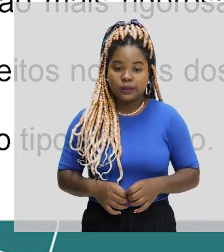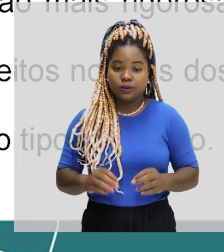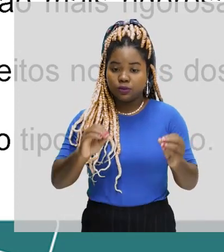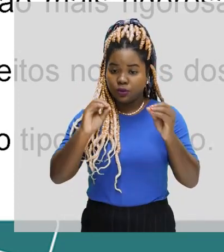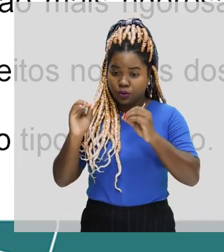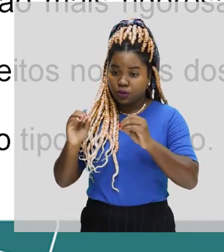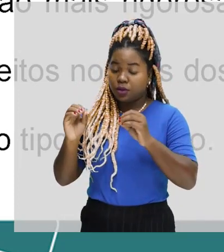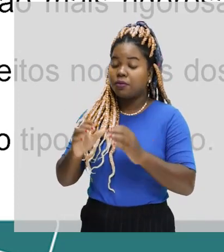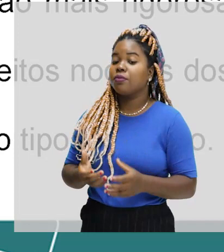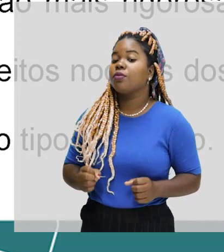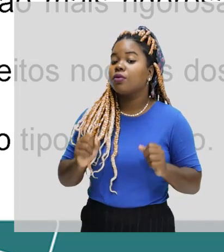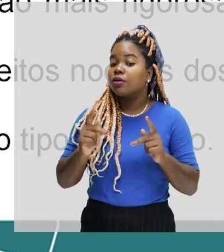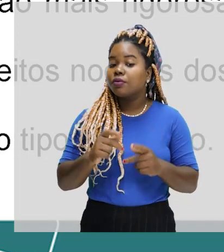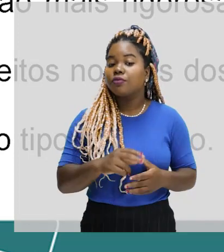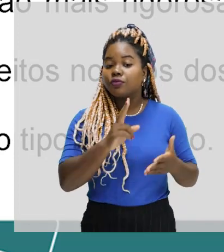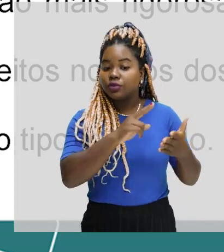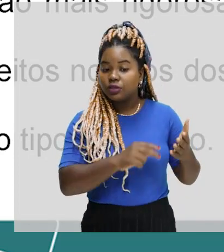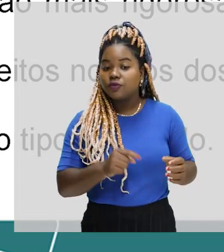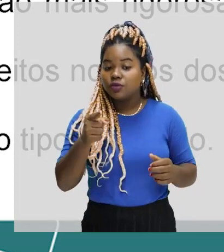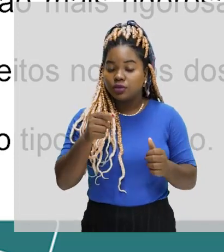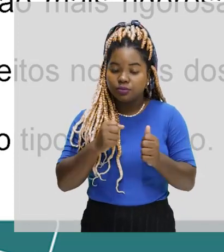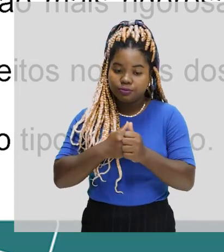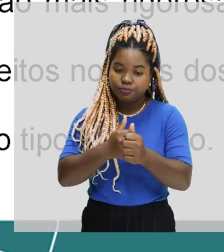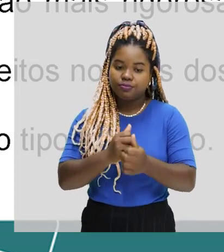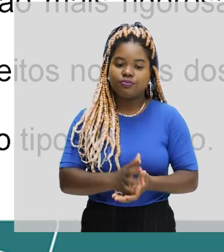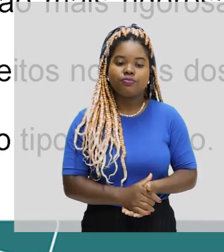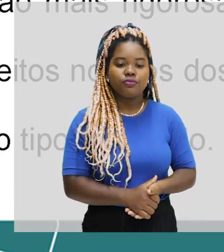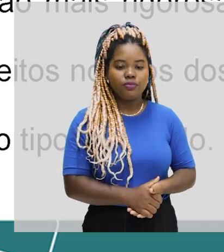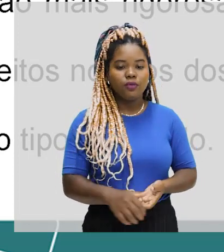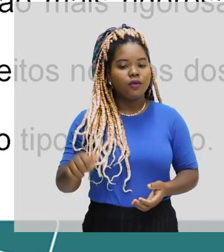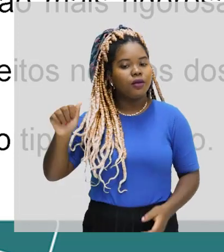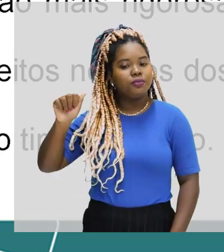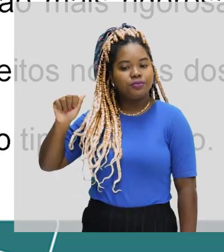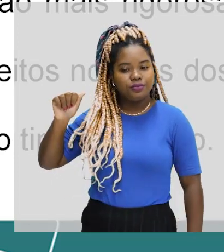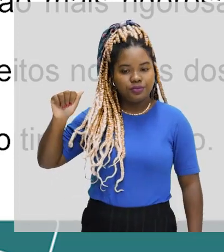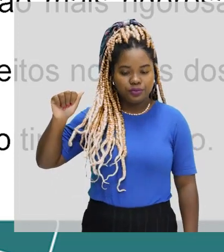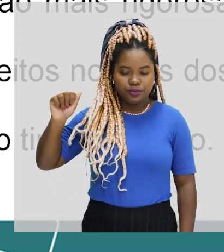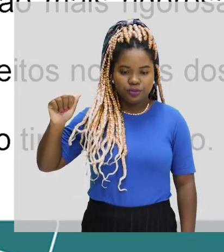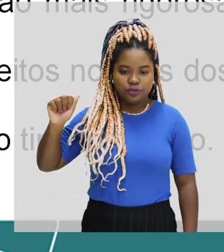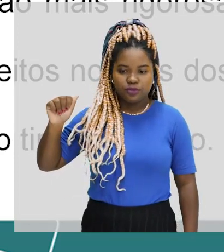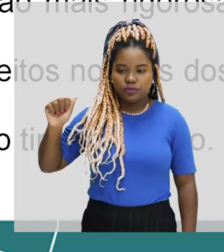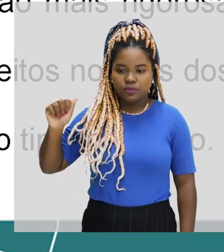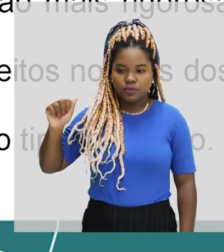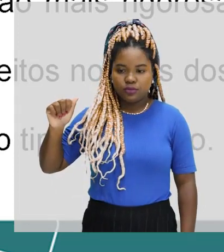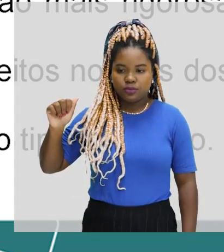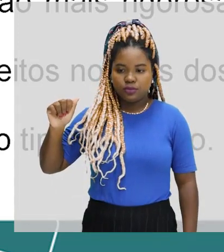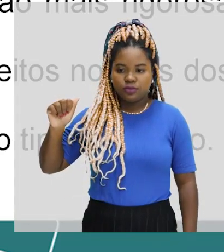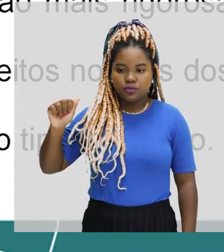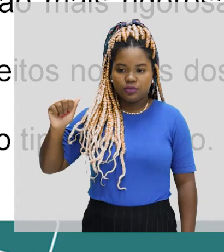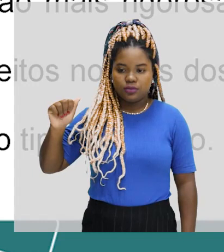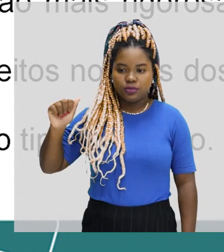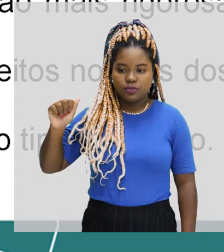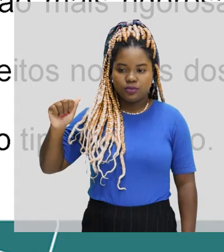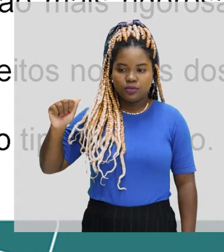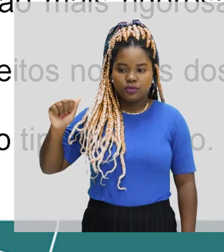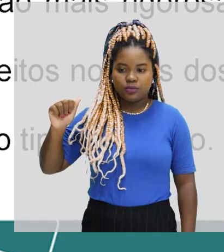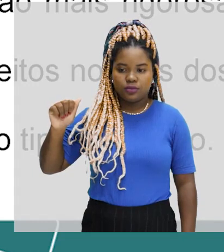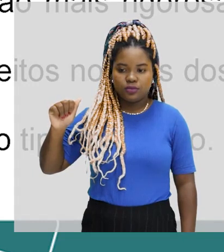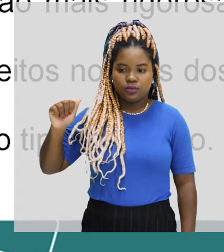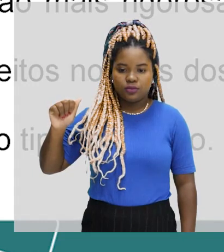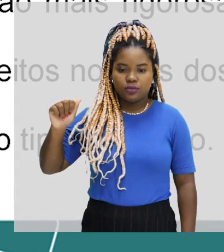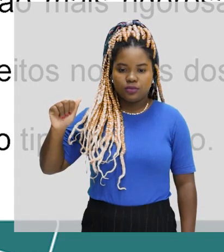fazer a leitura, mas você acompanha aí. Letra A diz assim, ó, existem, na atualidade, diferentes tipos de